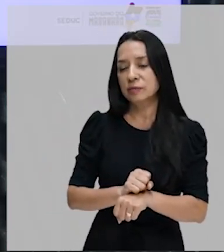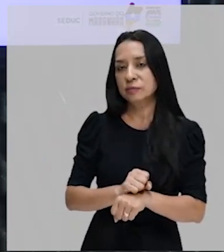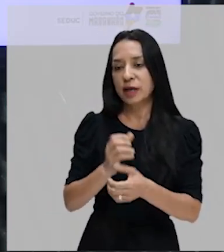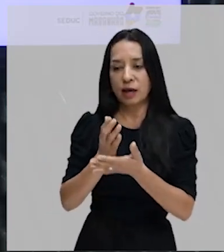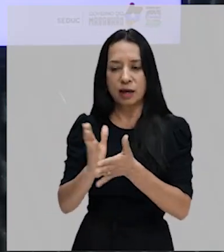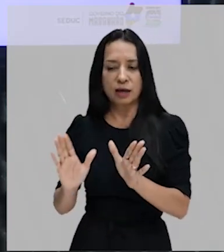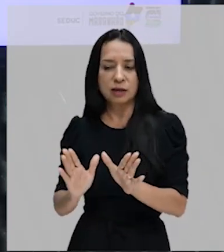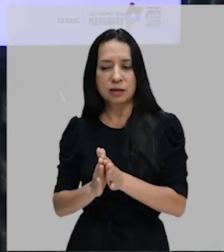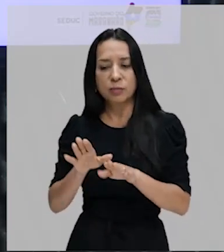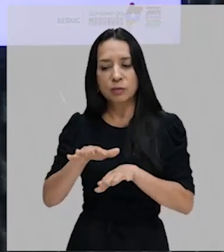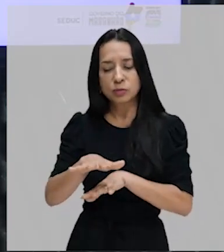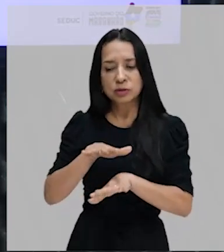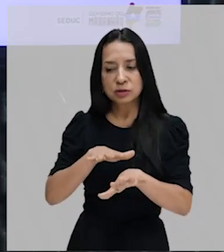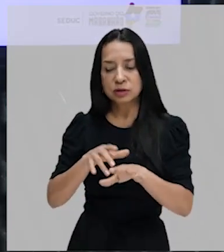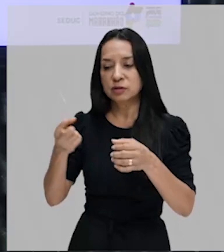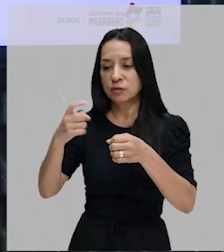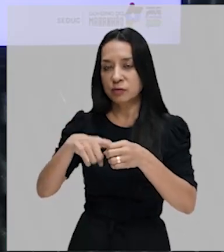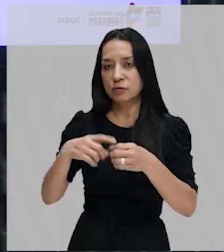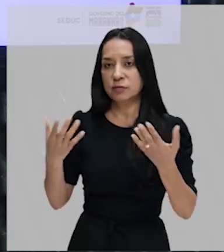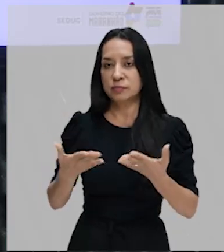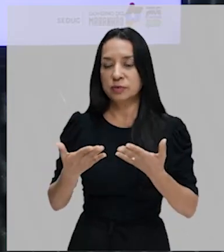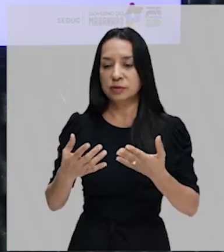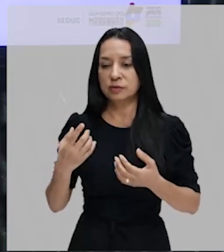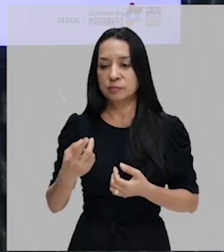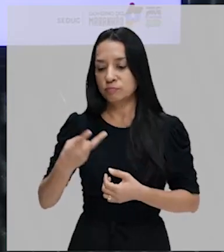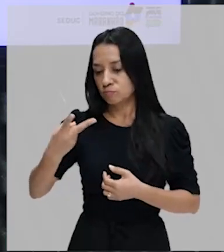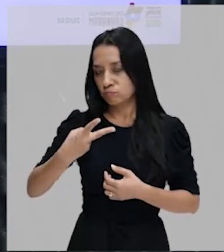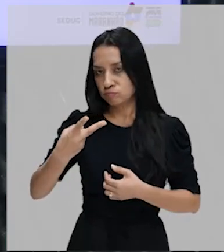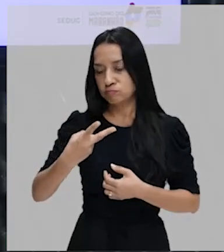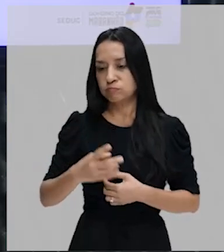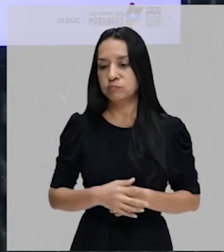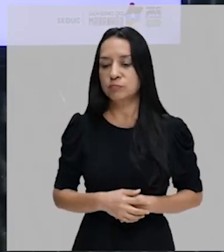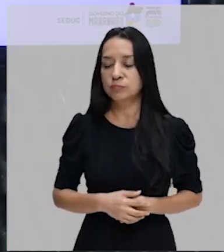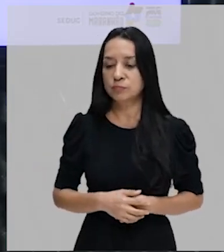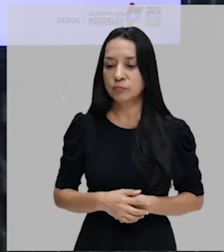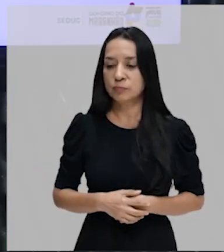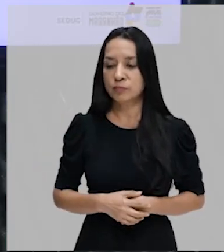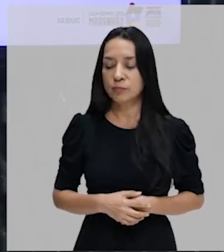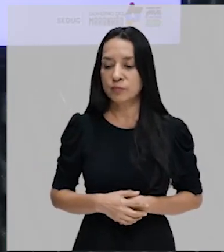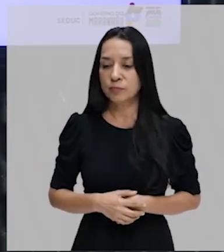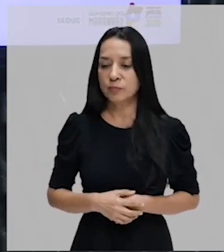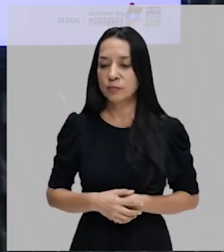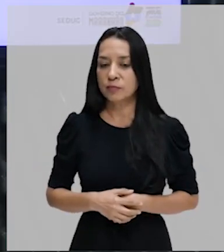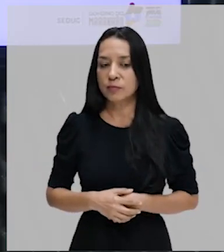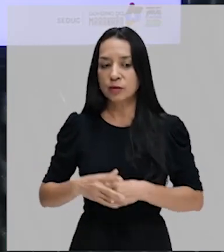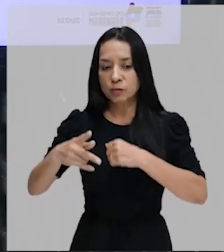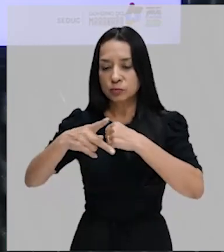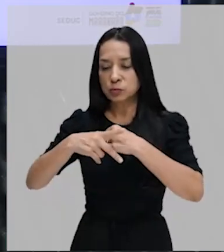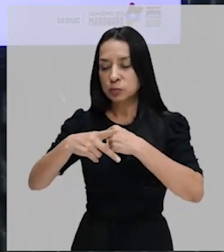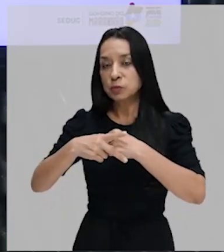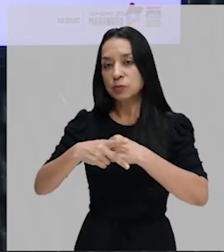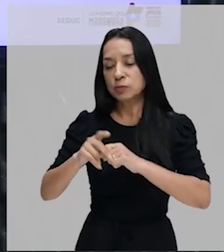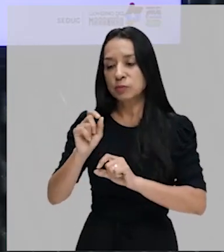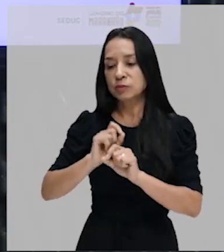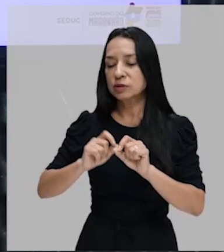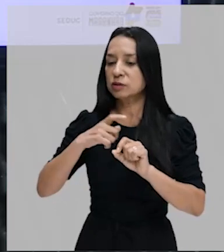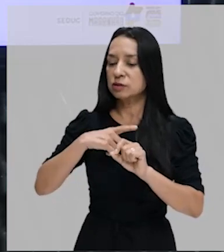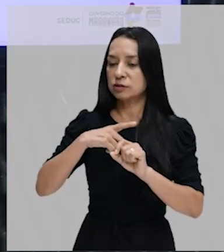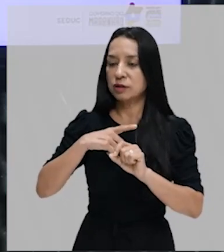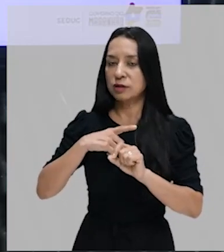terminamos os slides e vamos voltar para cá, para nós aqui, tá? Gente, os pronomes, eles